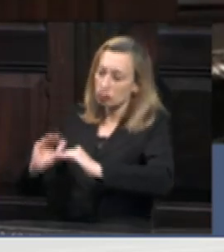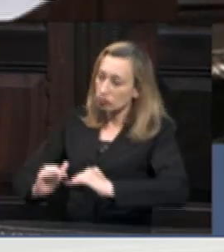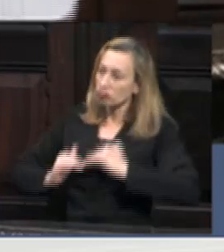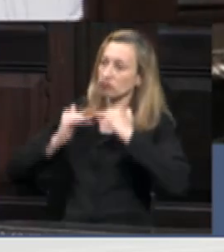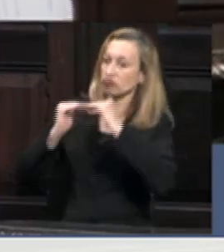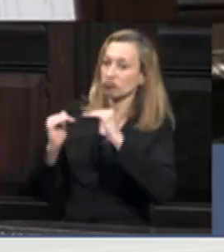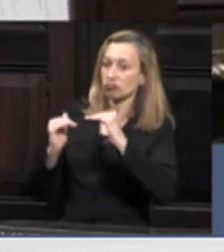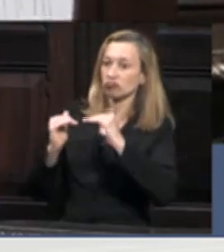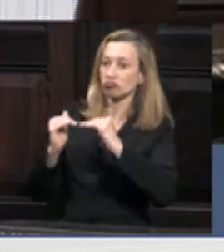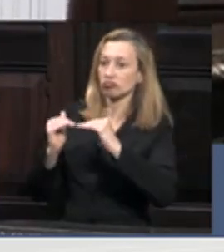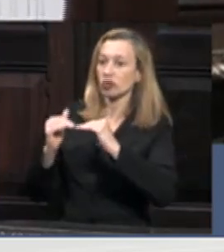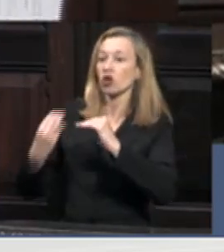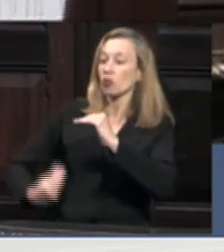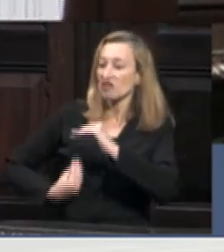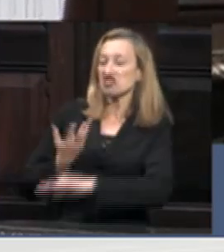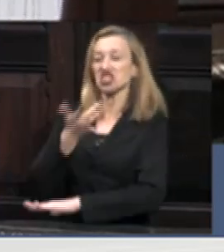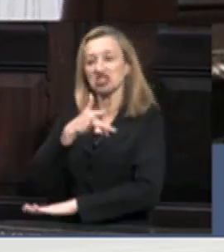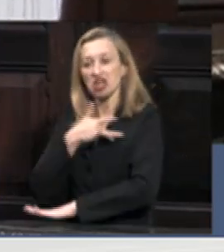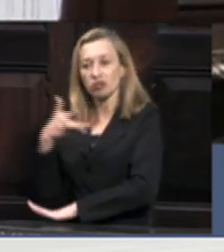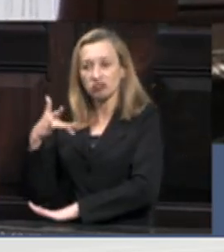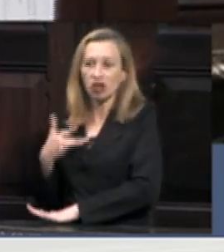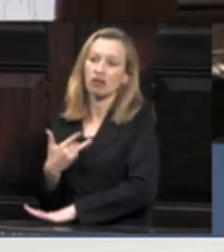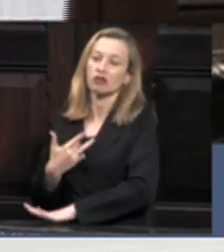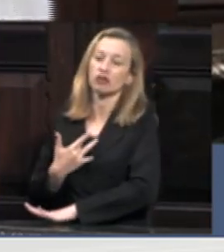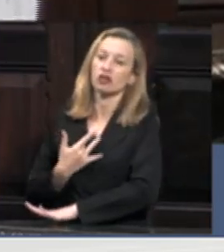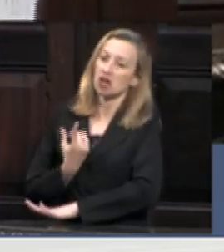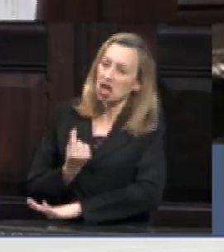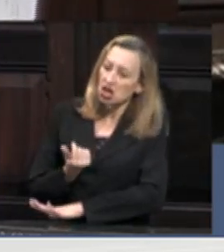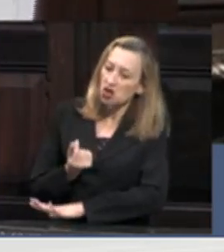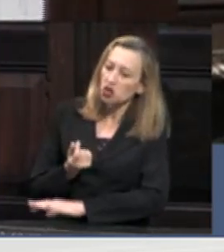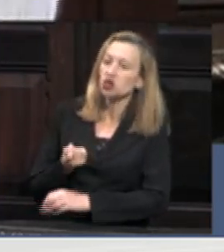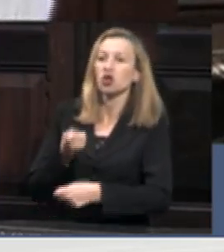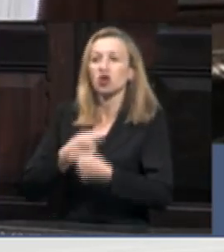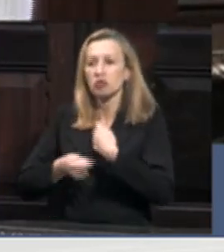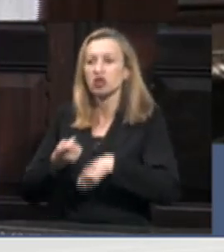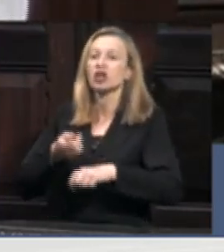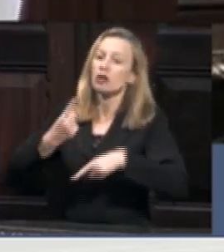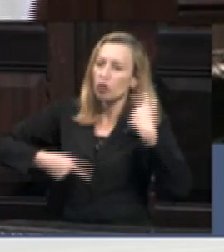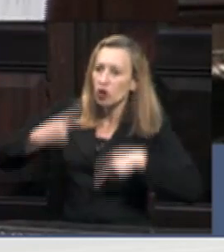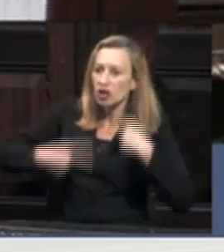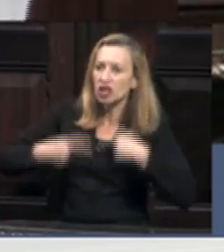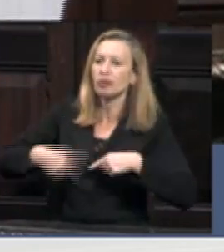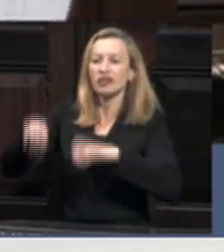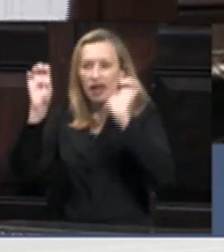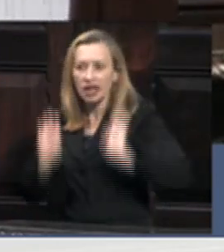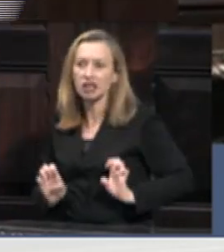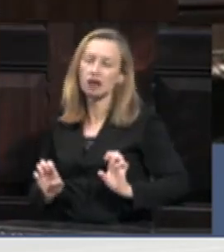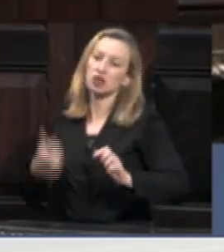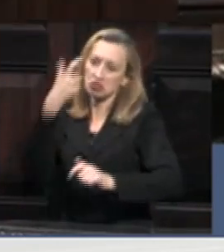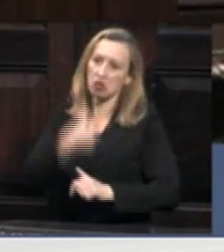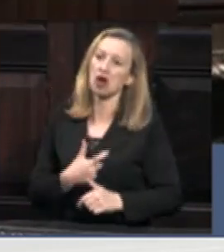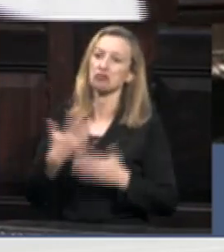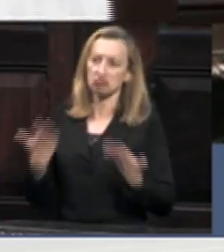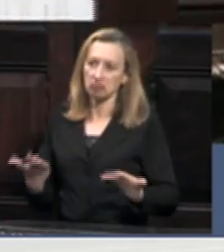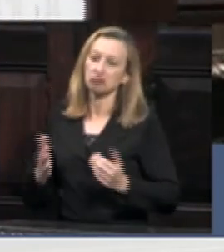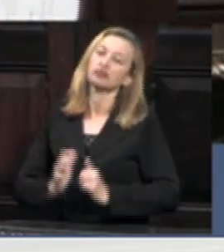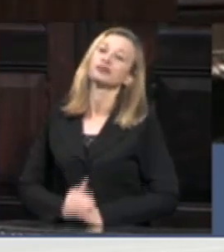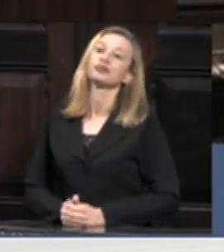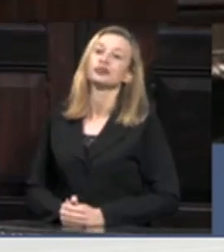na vida saudável, economicamente, politicamente, eticamente, moralmente. É isso